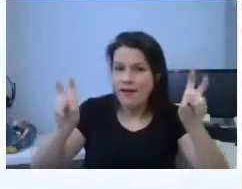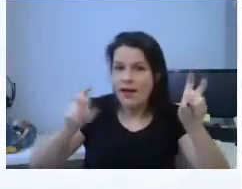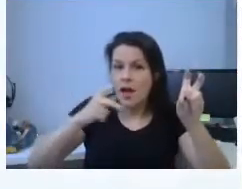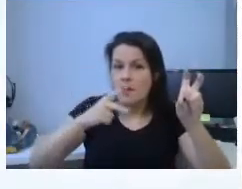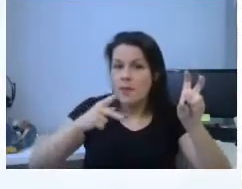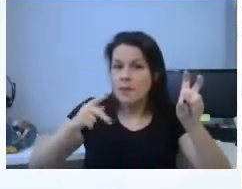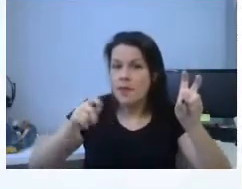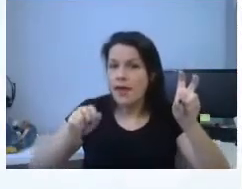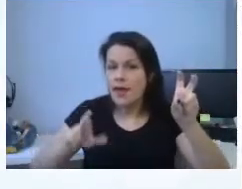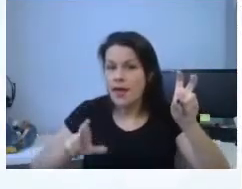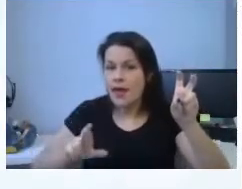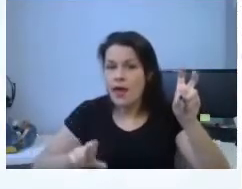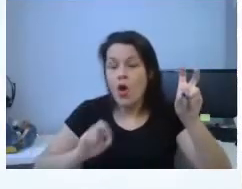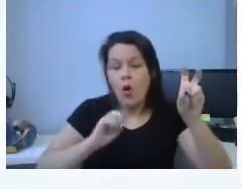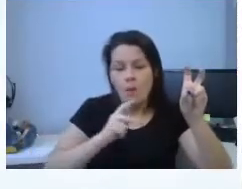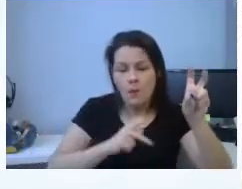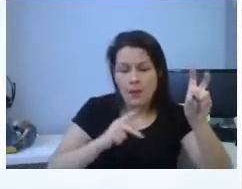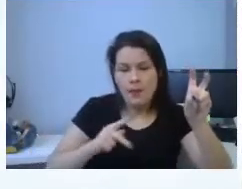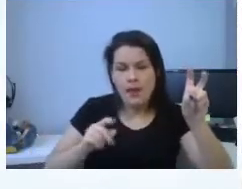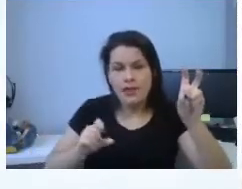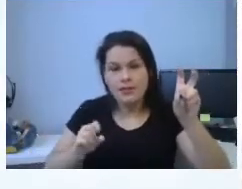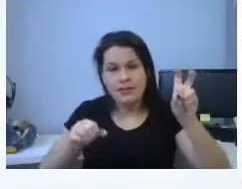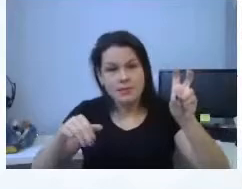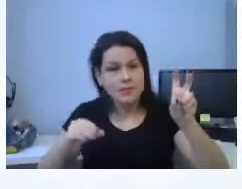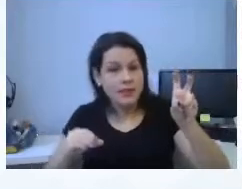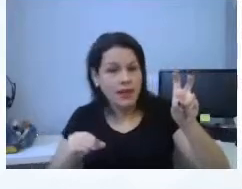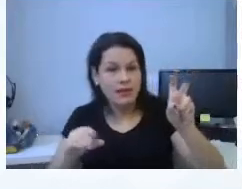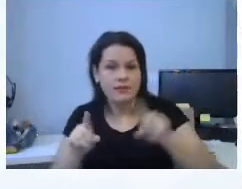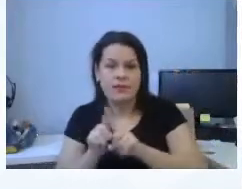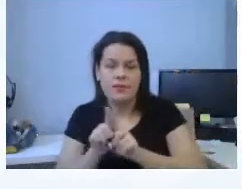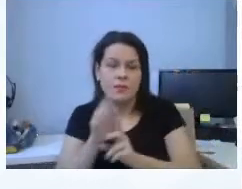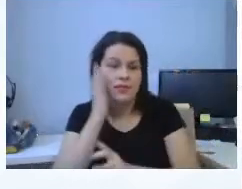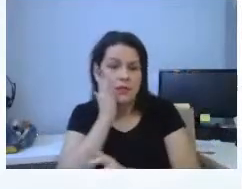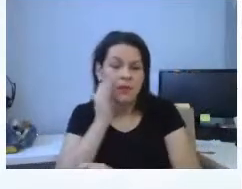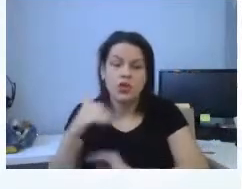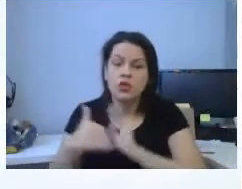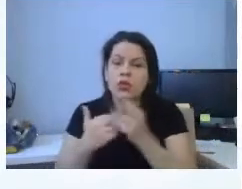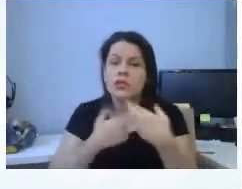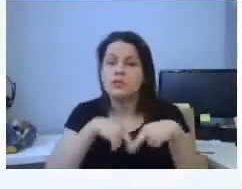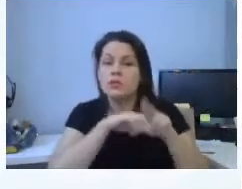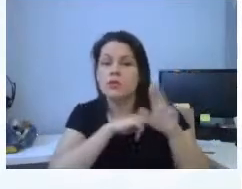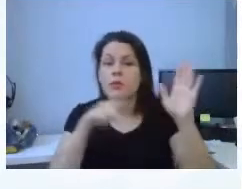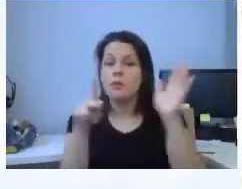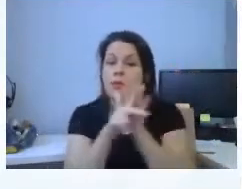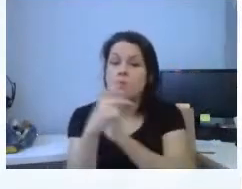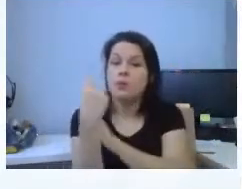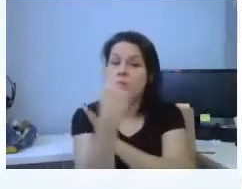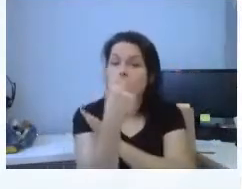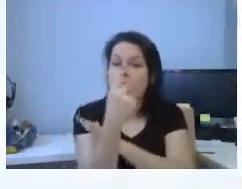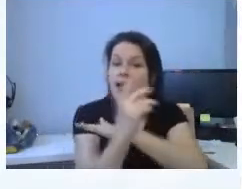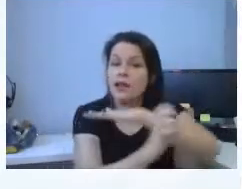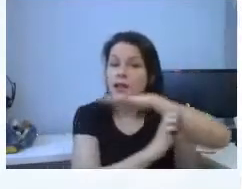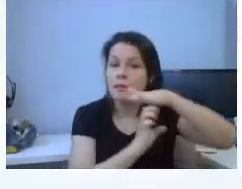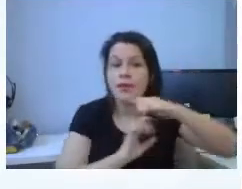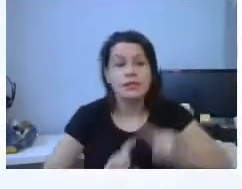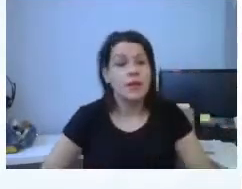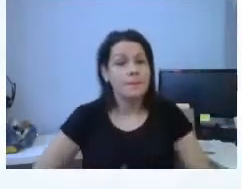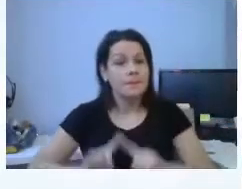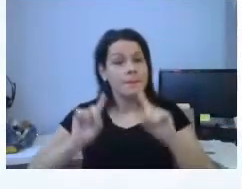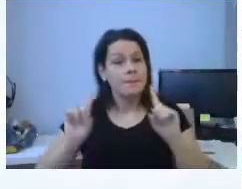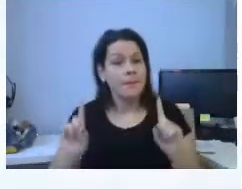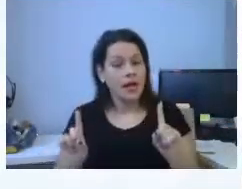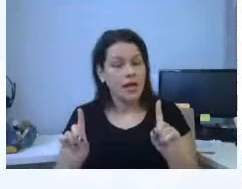próprio PPCMSO daquele trabalhador é de responsabilidade da empresa, salvo,